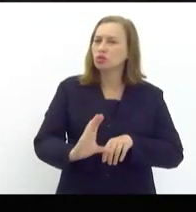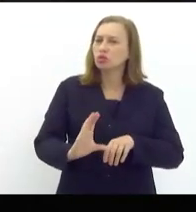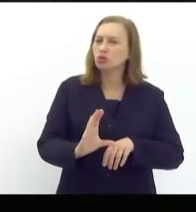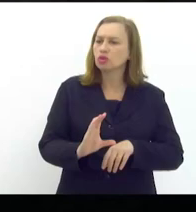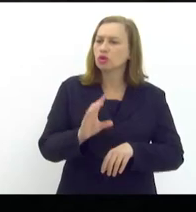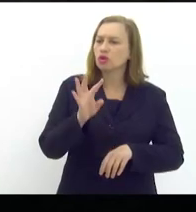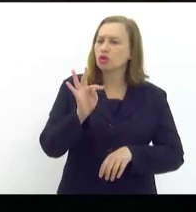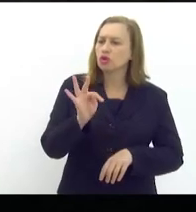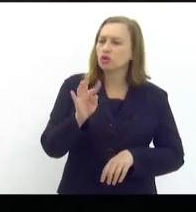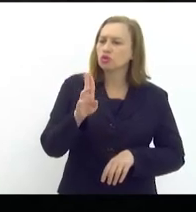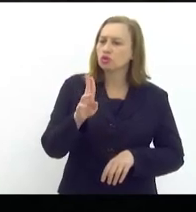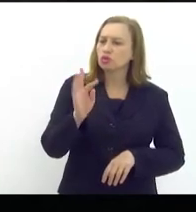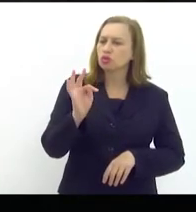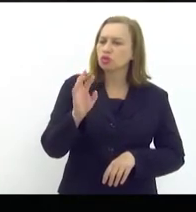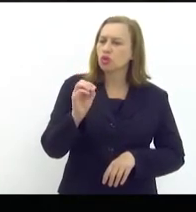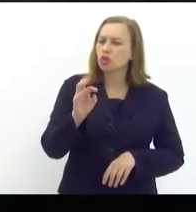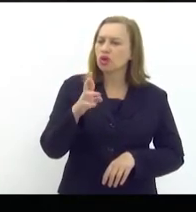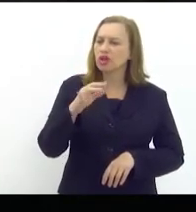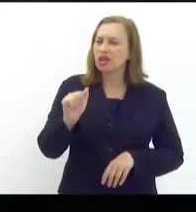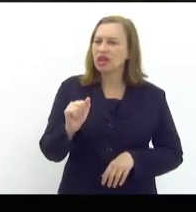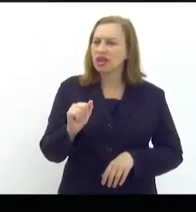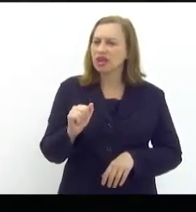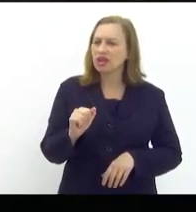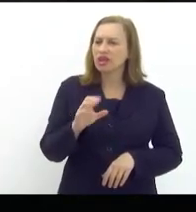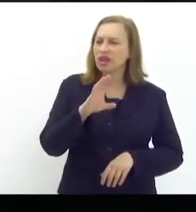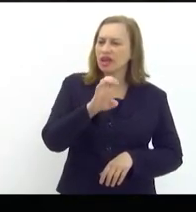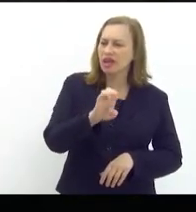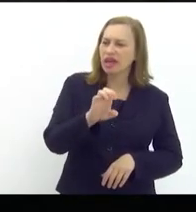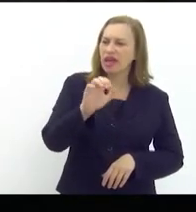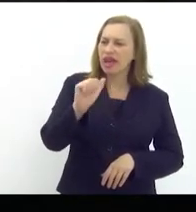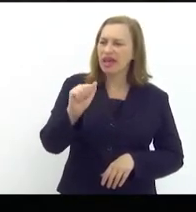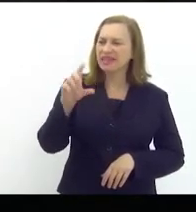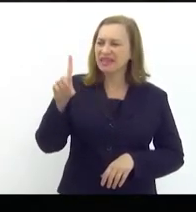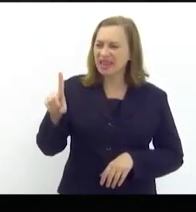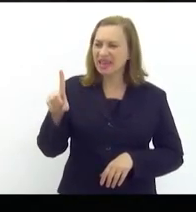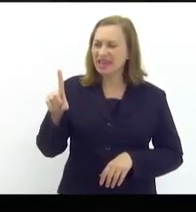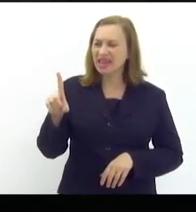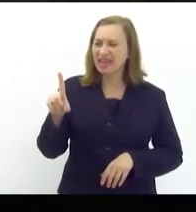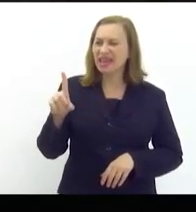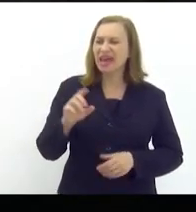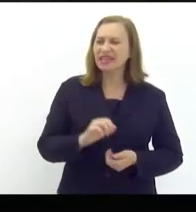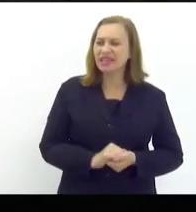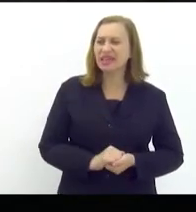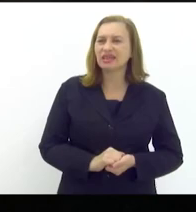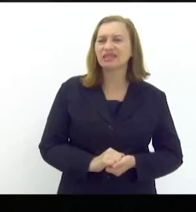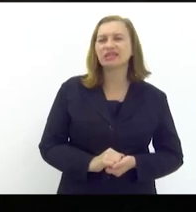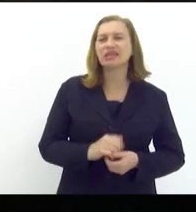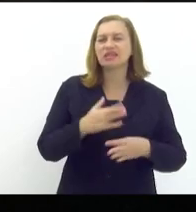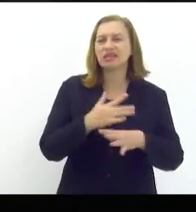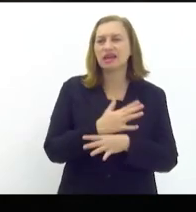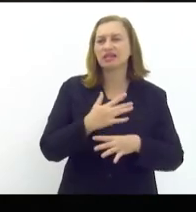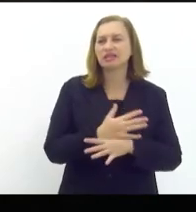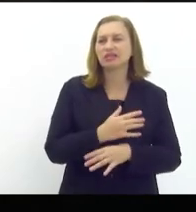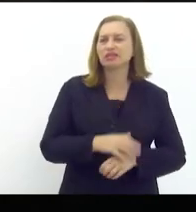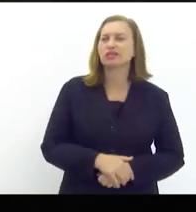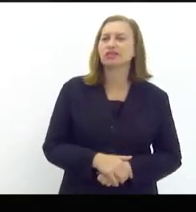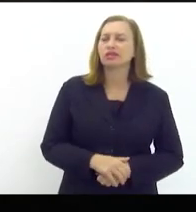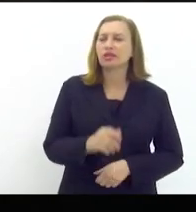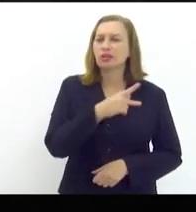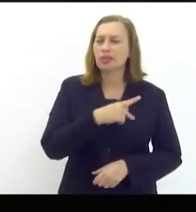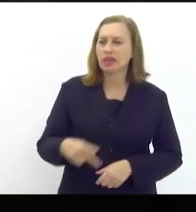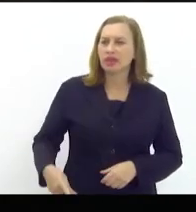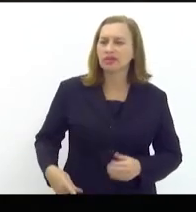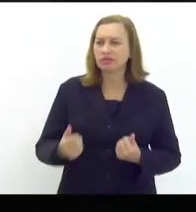tutorias do curso do EAD nas universidades que compõem esse consórcio Cederj a presidência